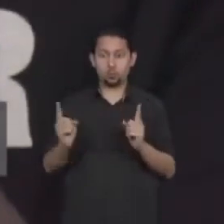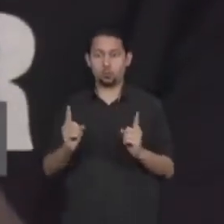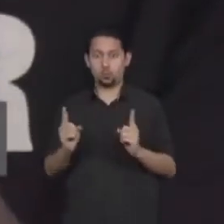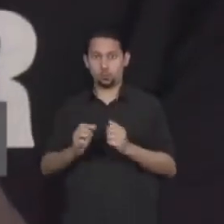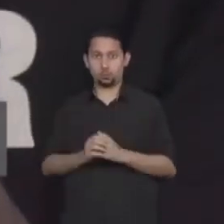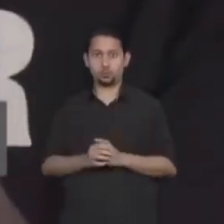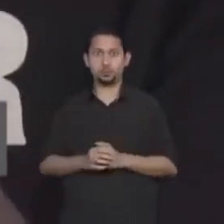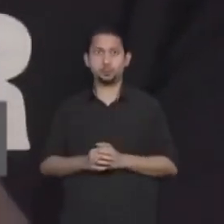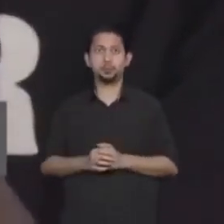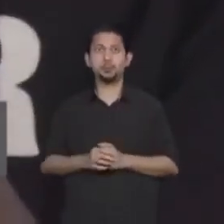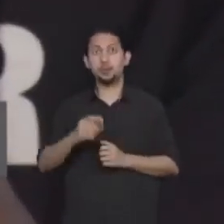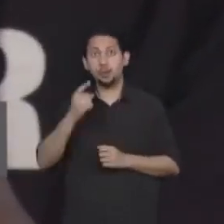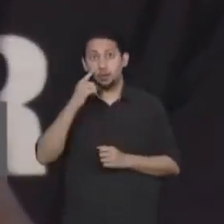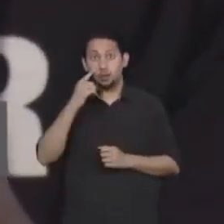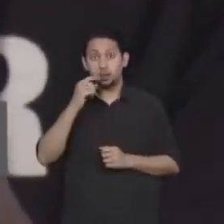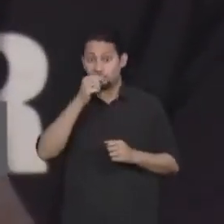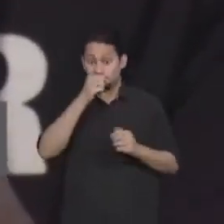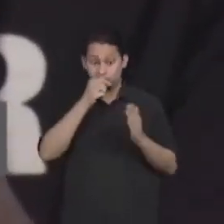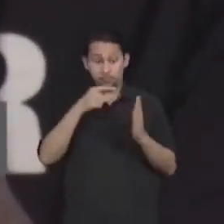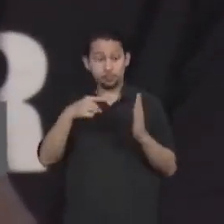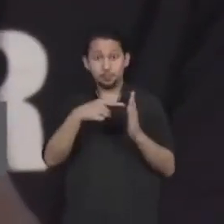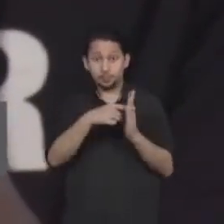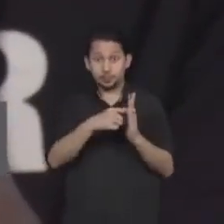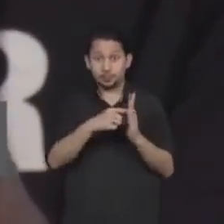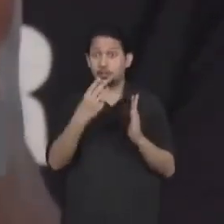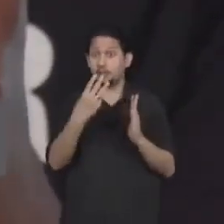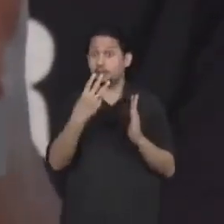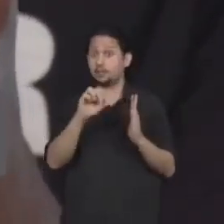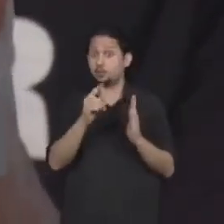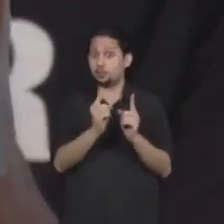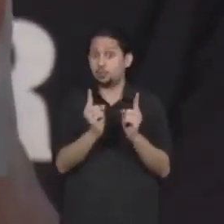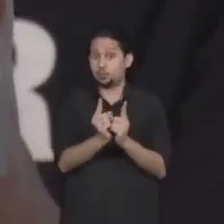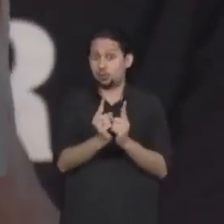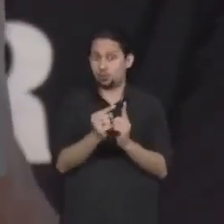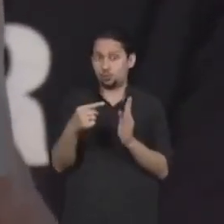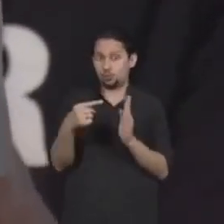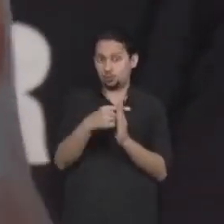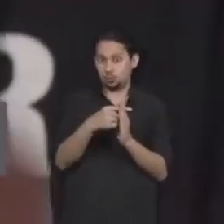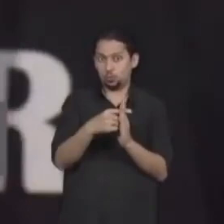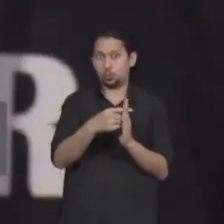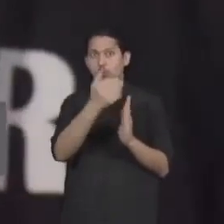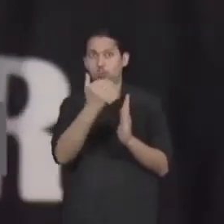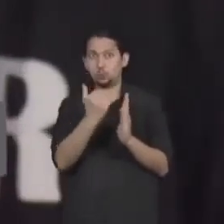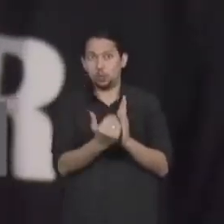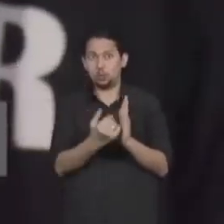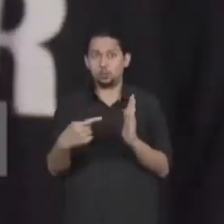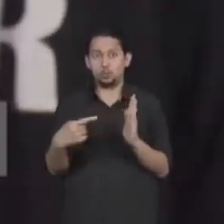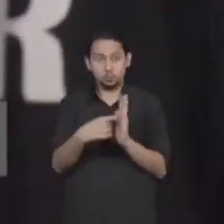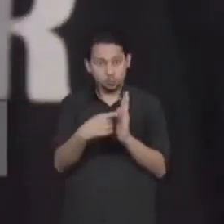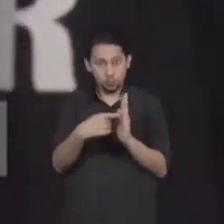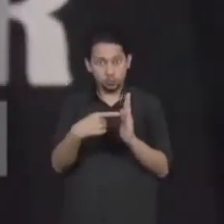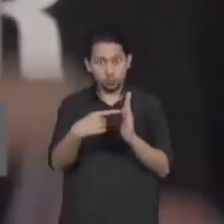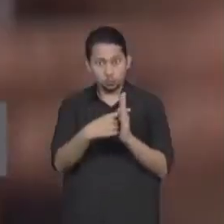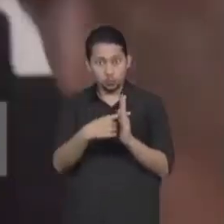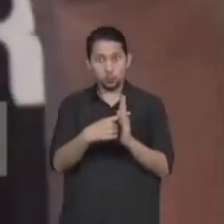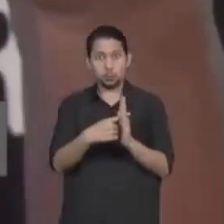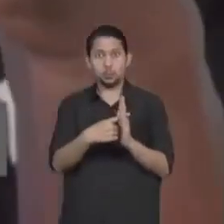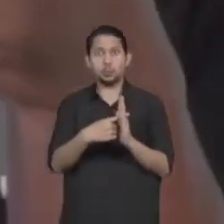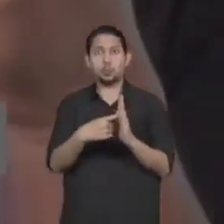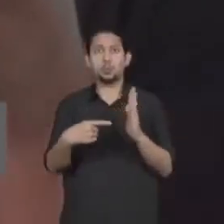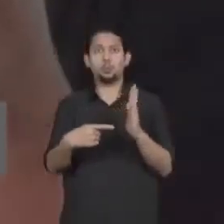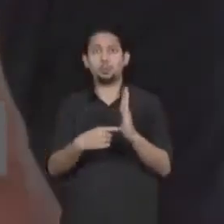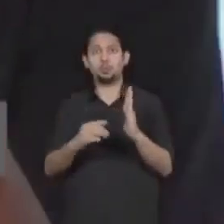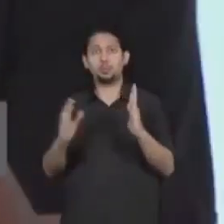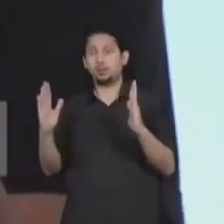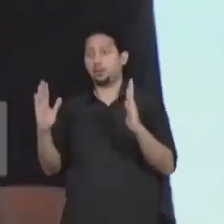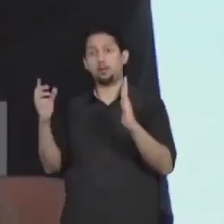Em um furo vai esse palitinho aqui de 3 centímetros. E no outro furo você vai encaixar na caixa